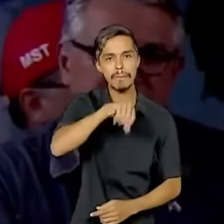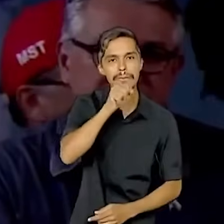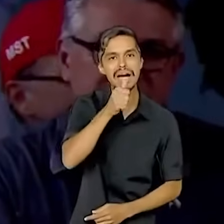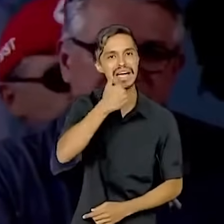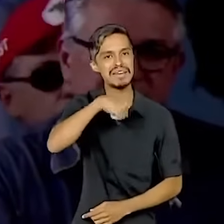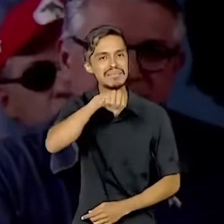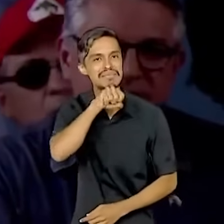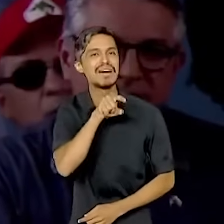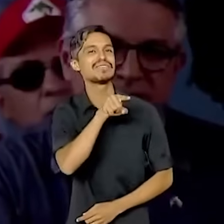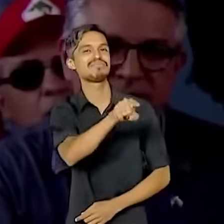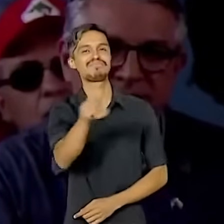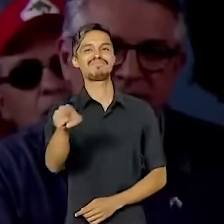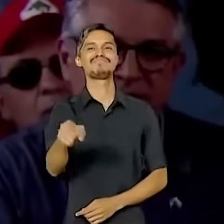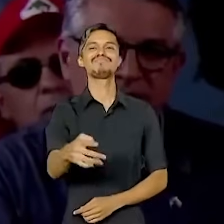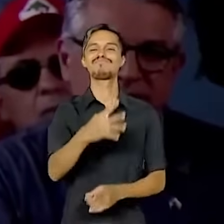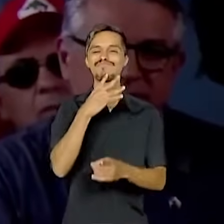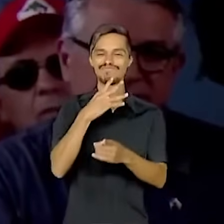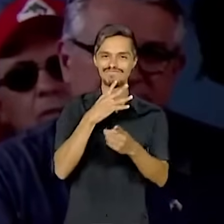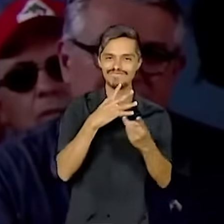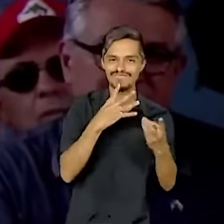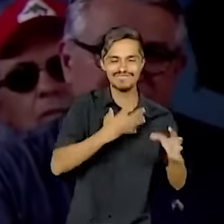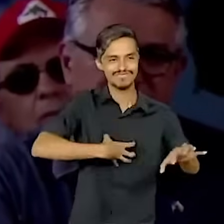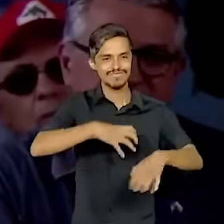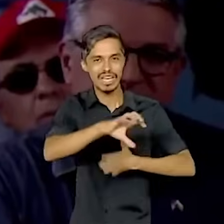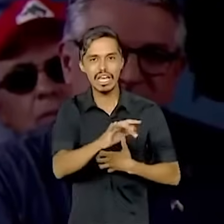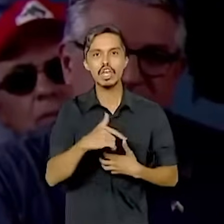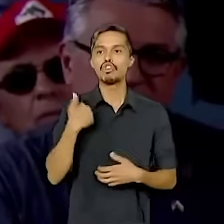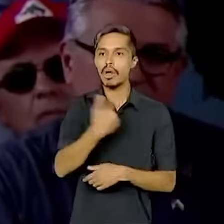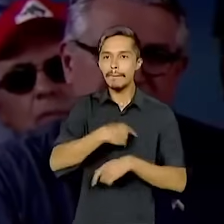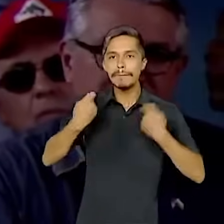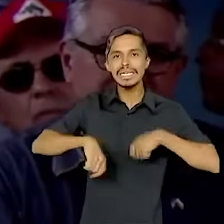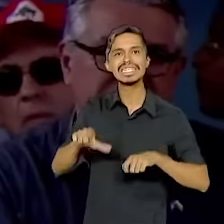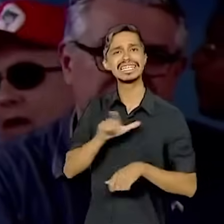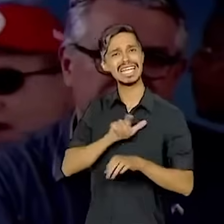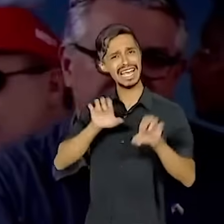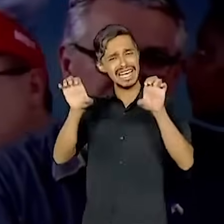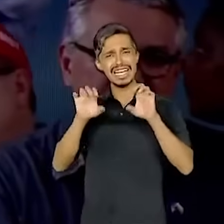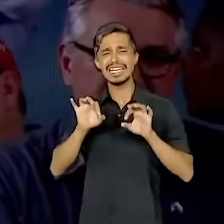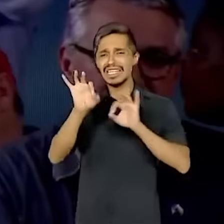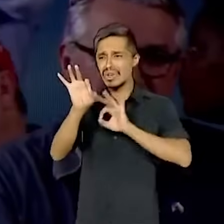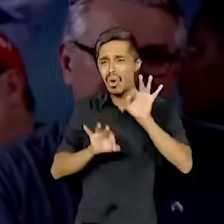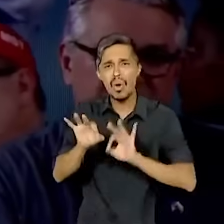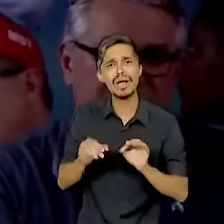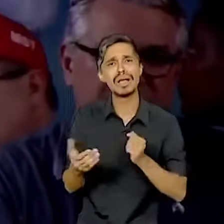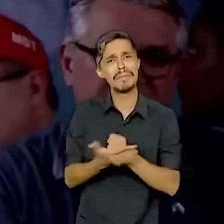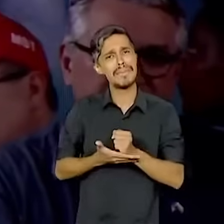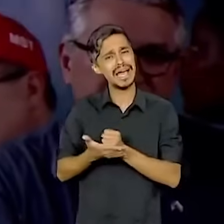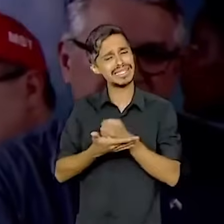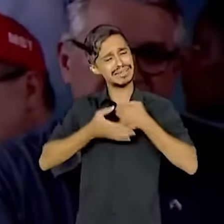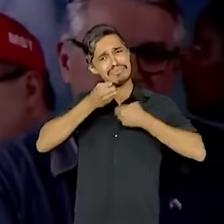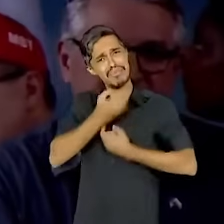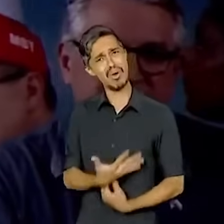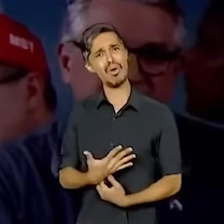o que significa a gente ter estabilidade. E eu sei o que significa a educação. Porque